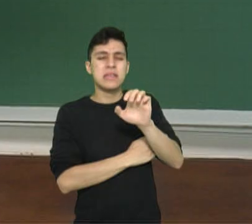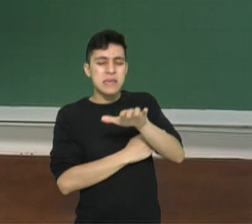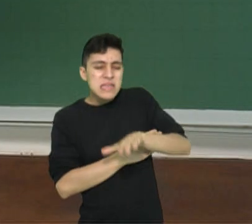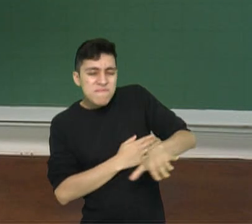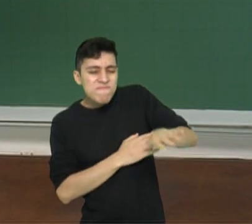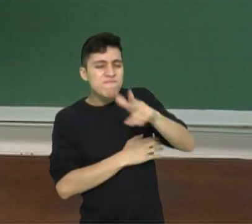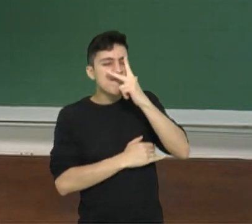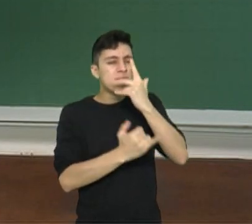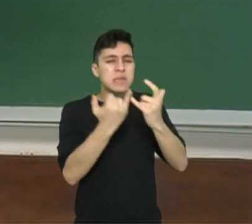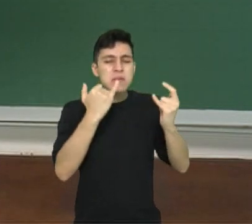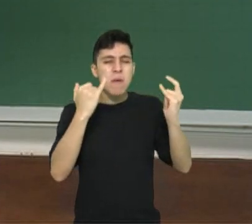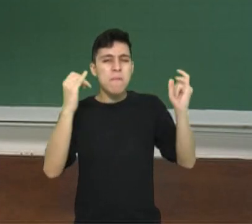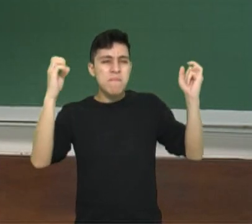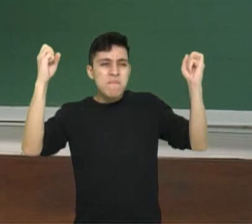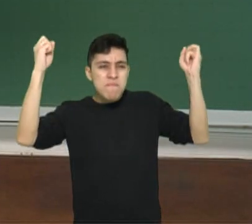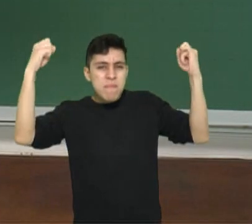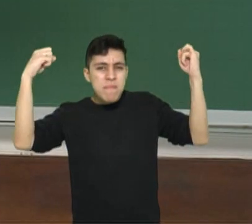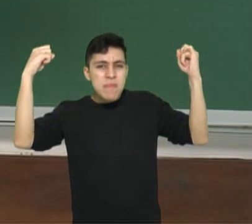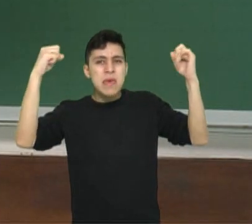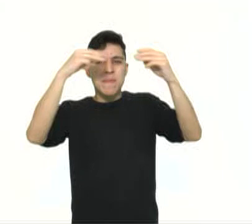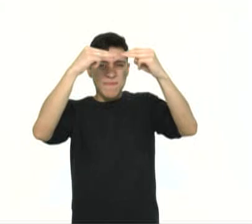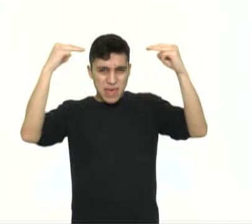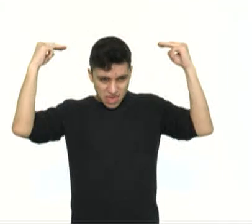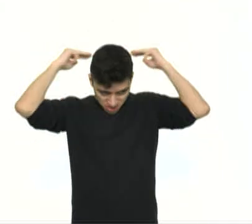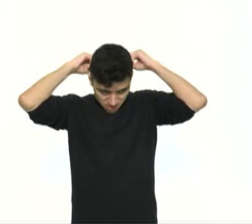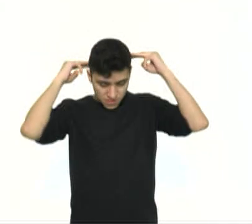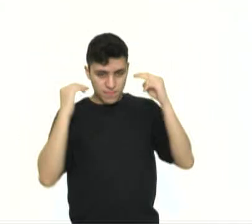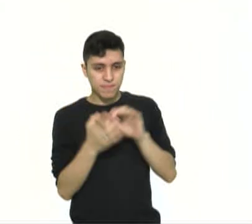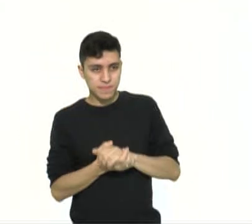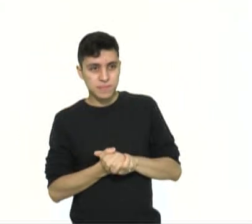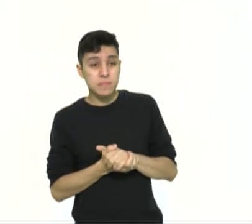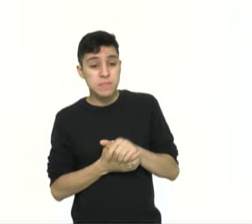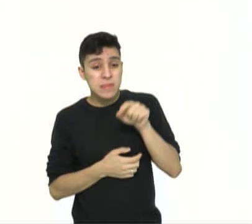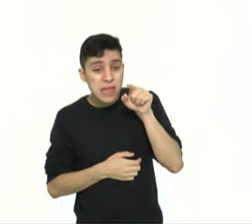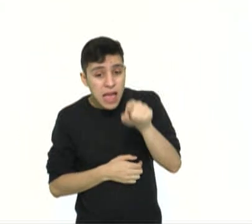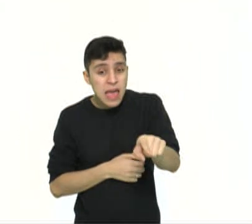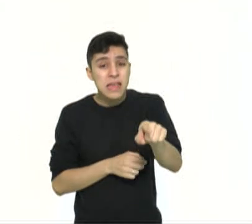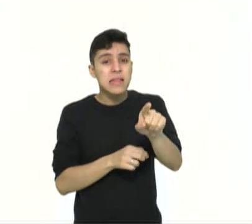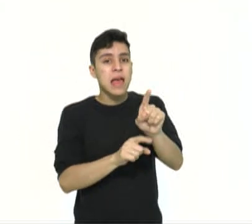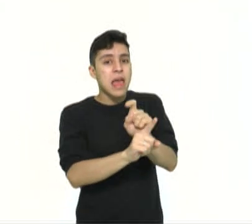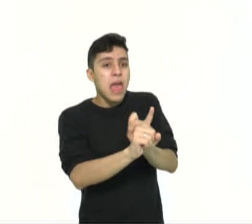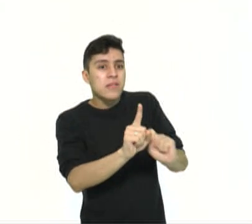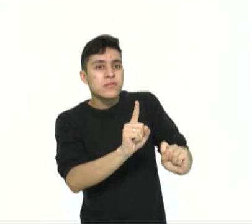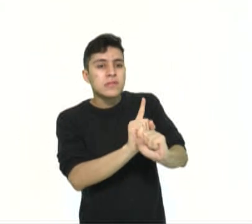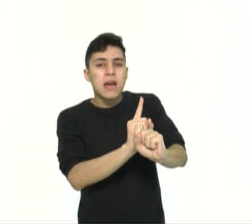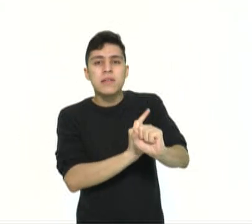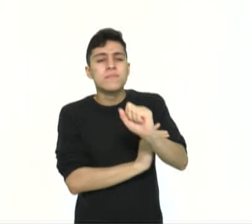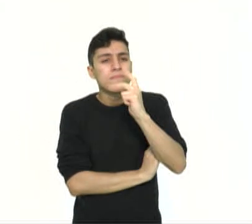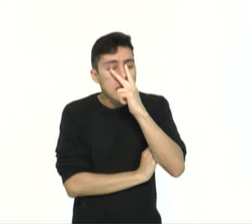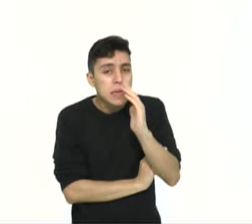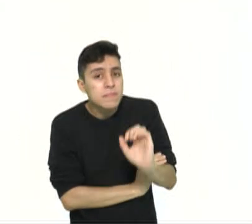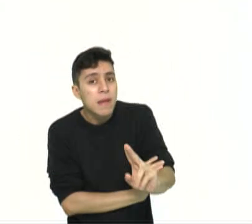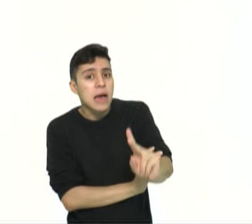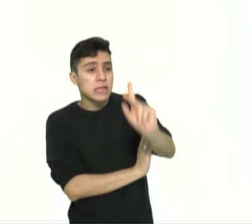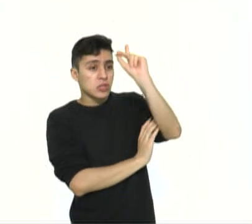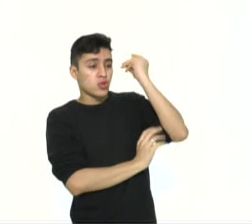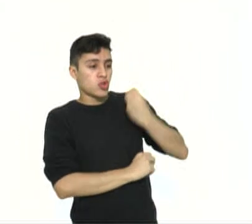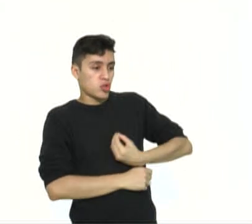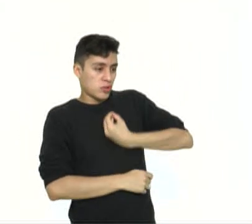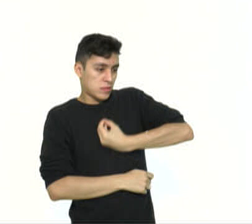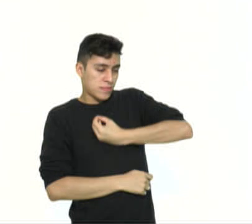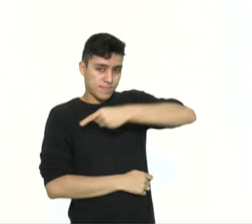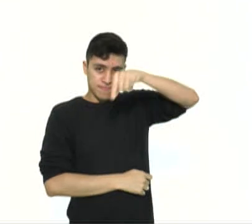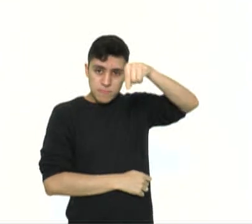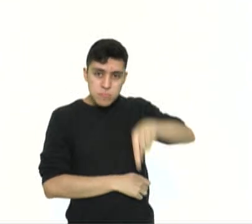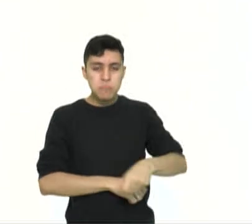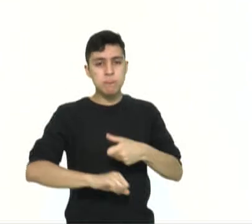do México. Uma das civilizações mais antigas que existiram aqui no nosso continente americano, né?